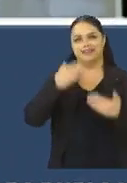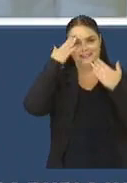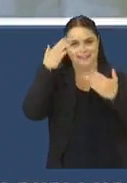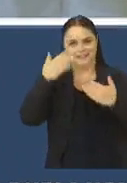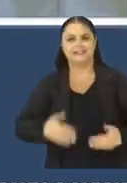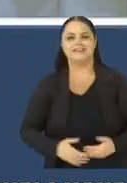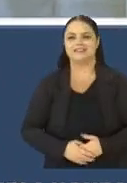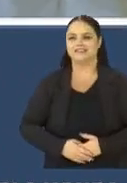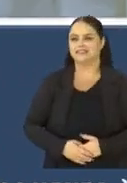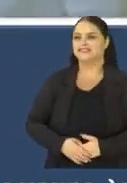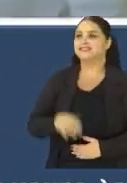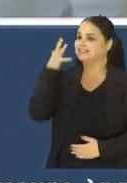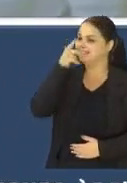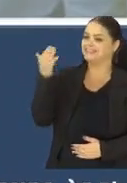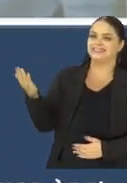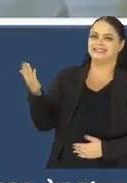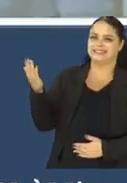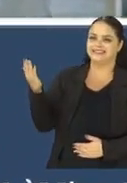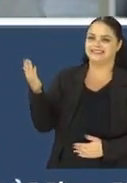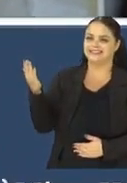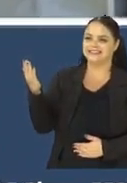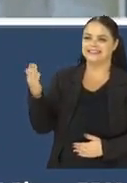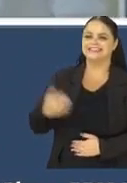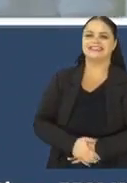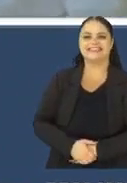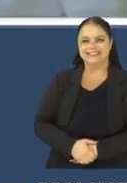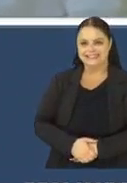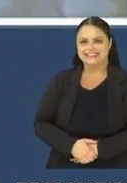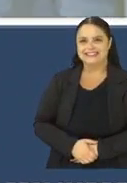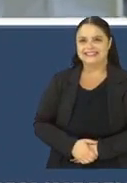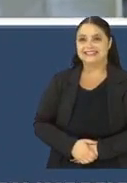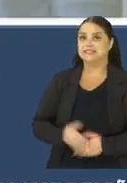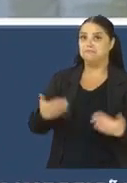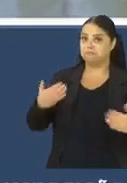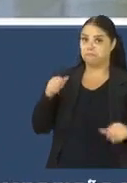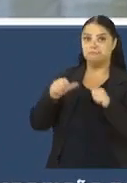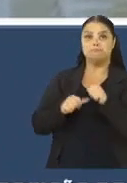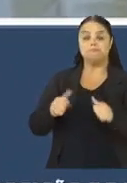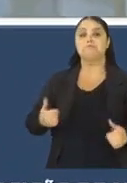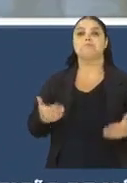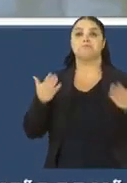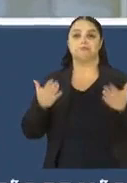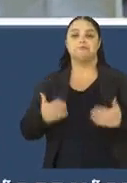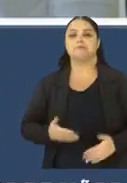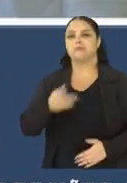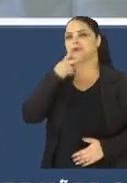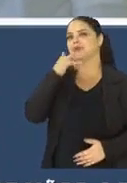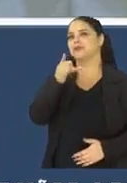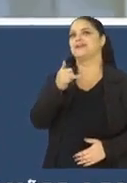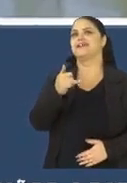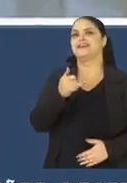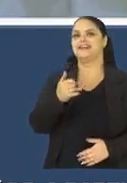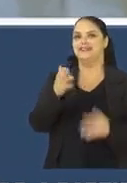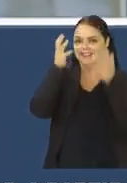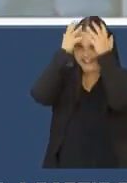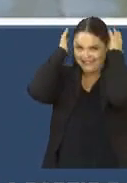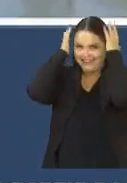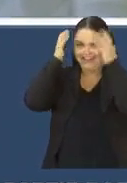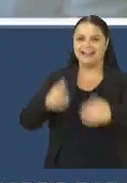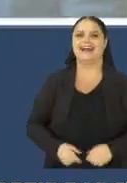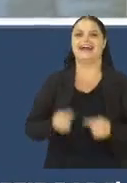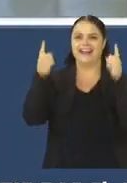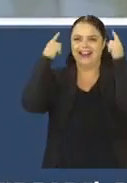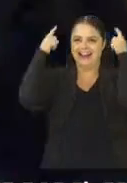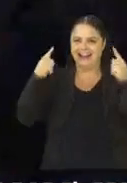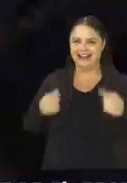aquele bonitão ali ele é bonitão Nasceu de novo né profetiza para nascer cabelo nessa careca dele